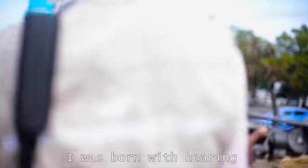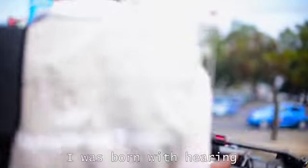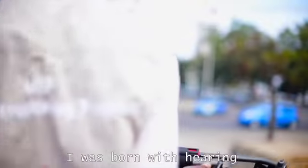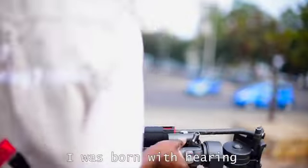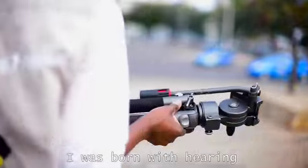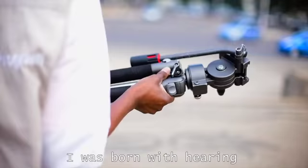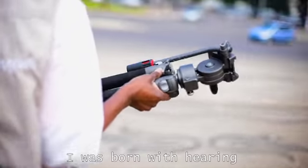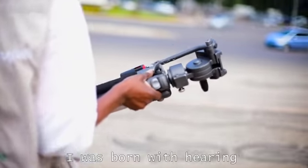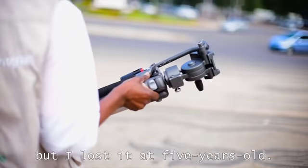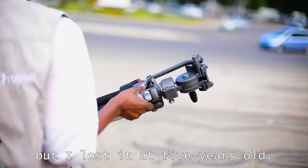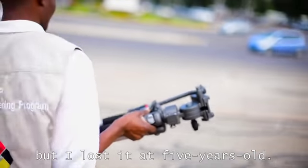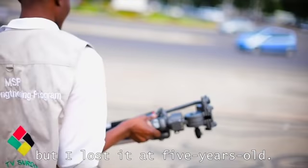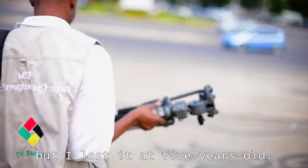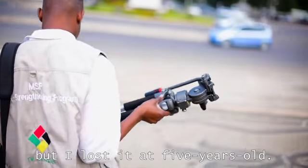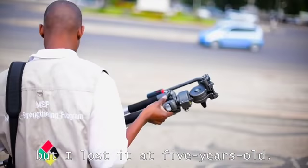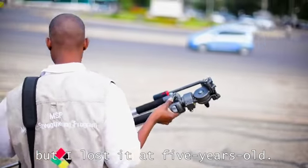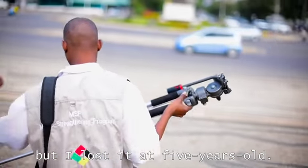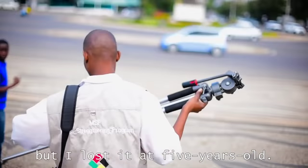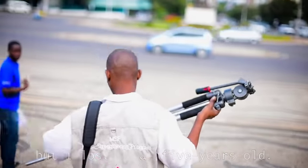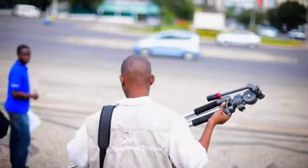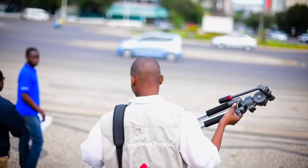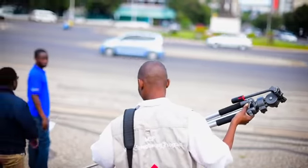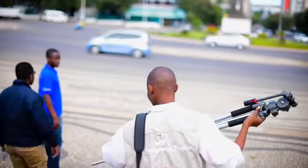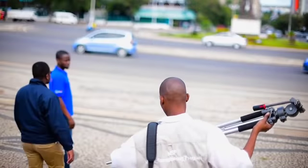Nasci ao 20, mas perdi a audição aos 5 anos.